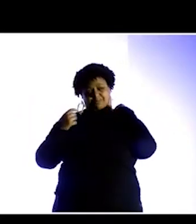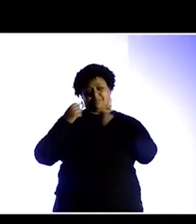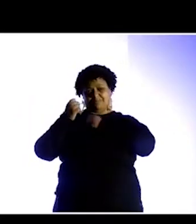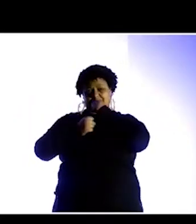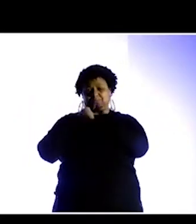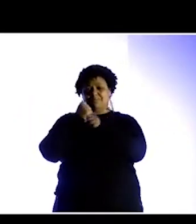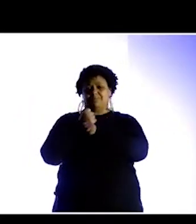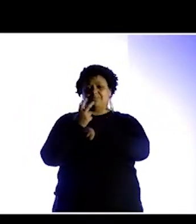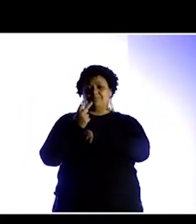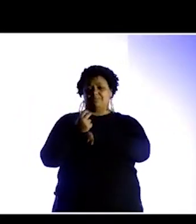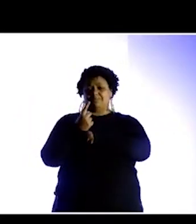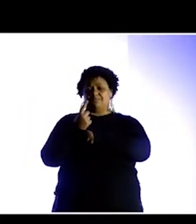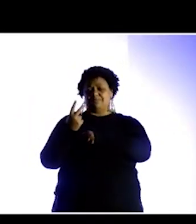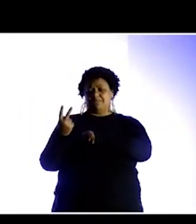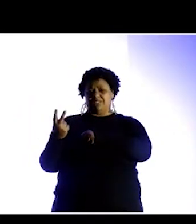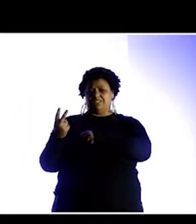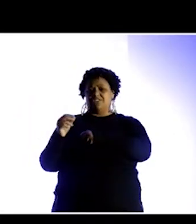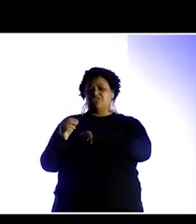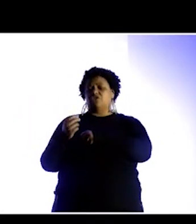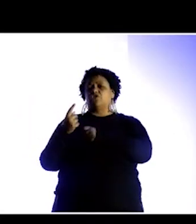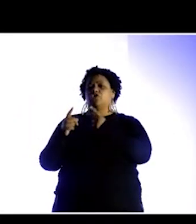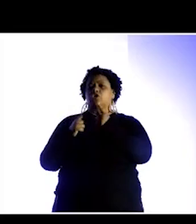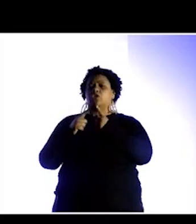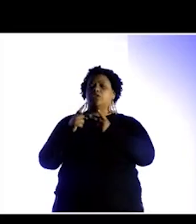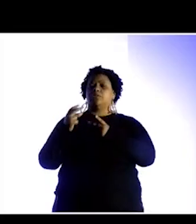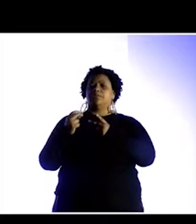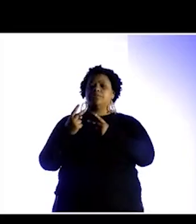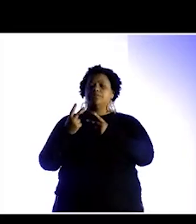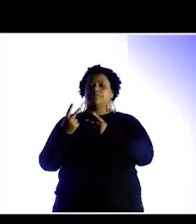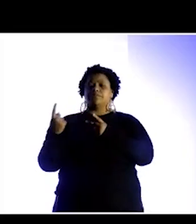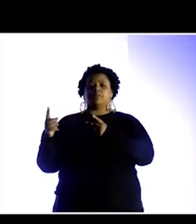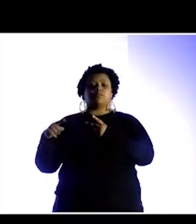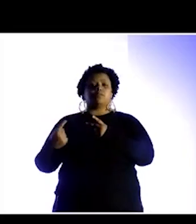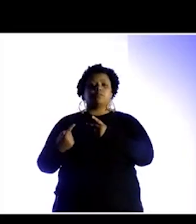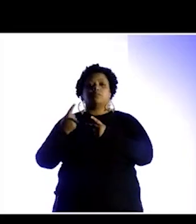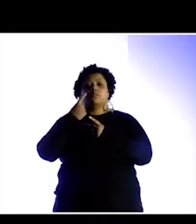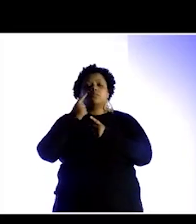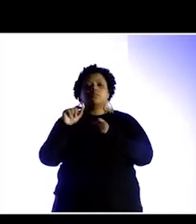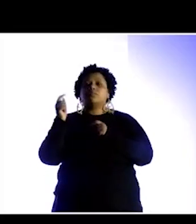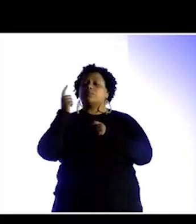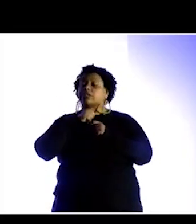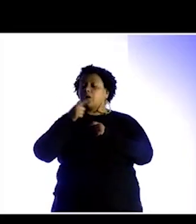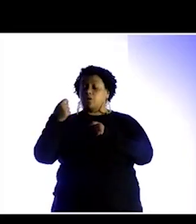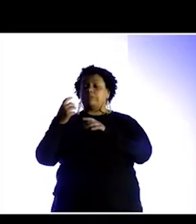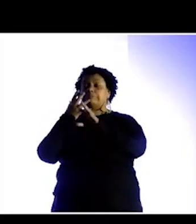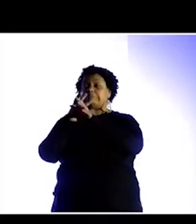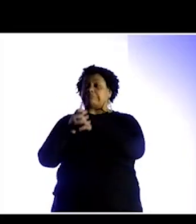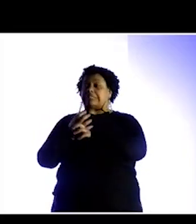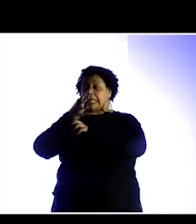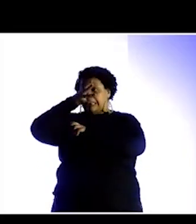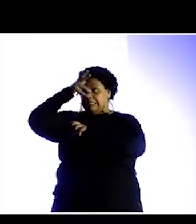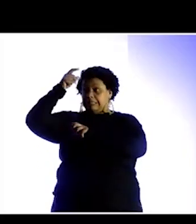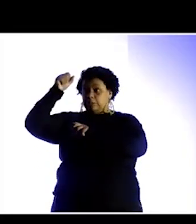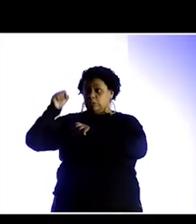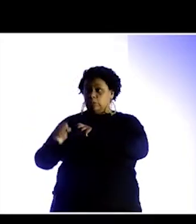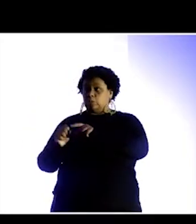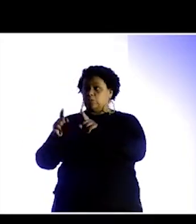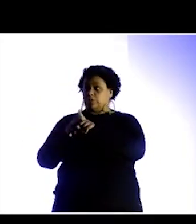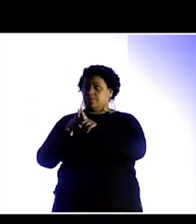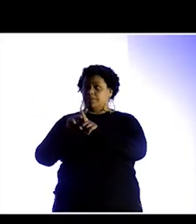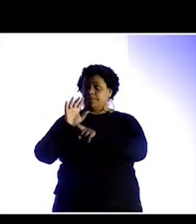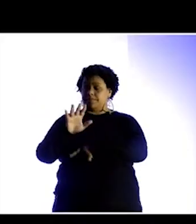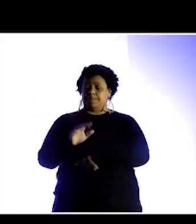gente vinha sistematicamente lançando, decretando emergência de seca no estado do Rio Grande do Sul, inclusive